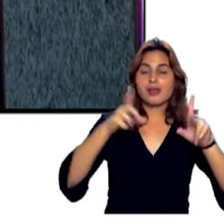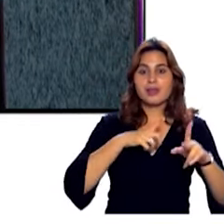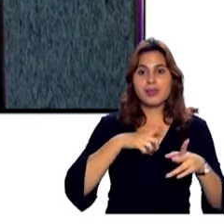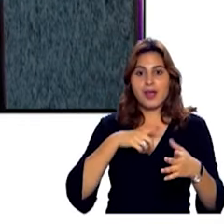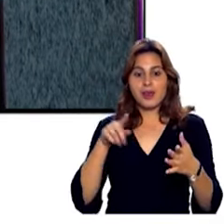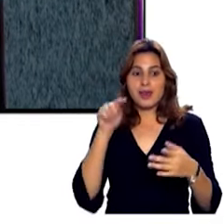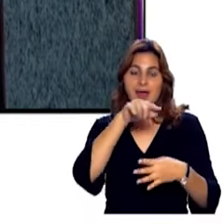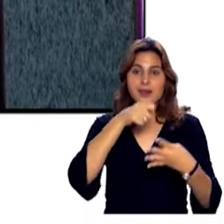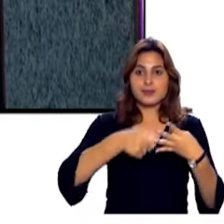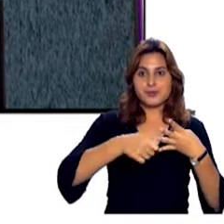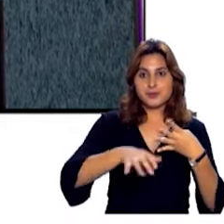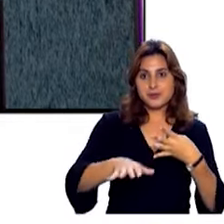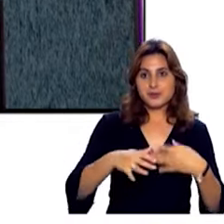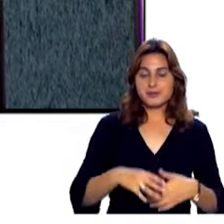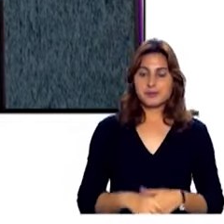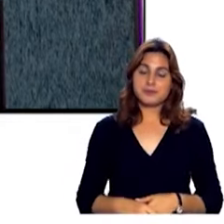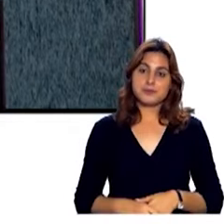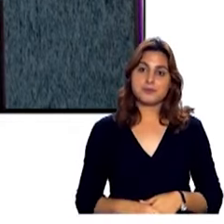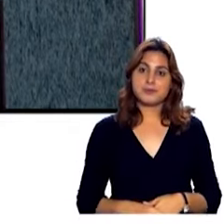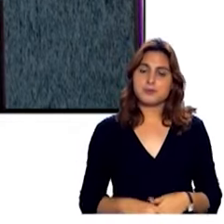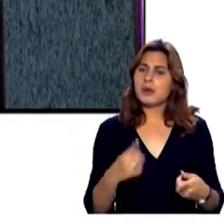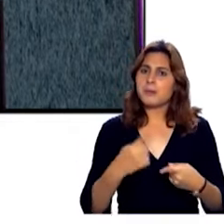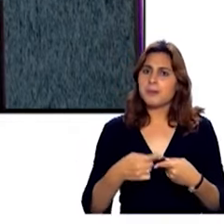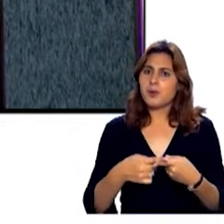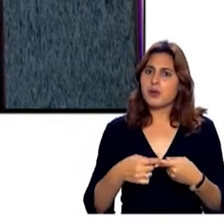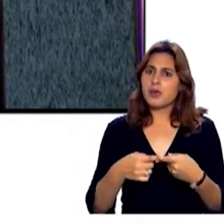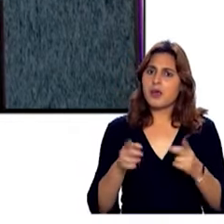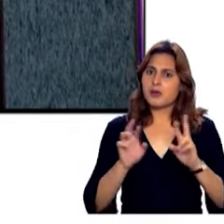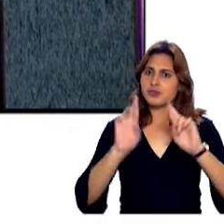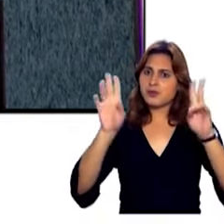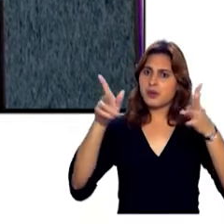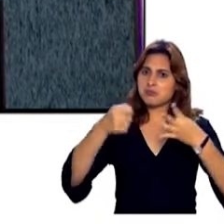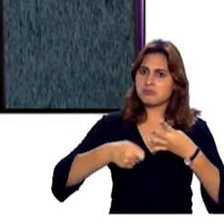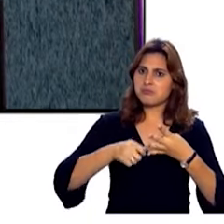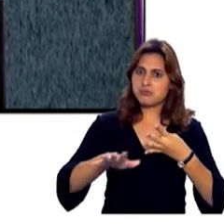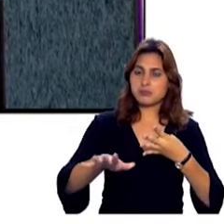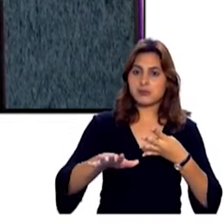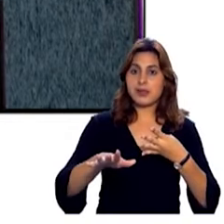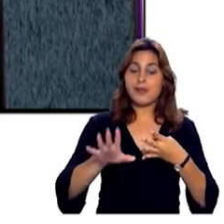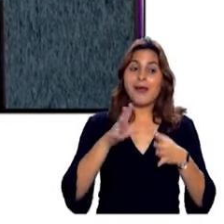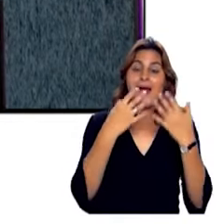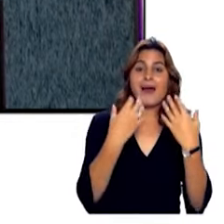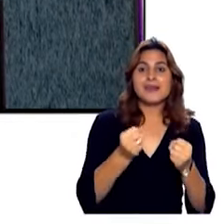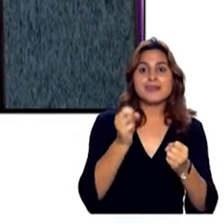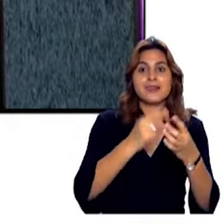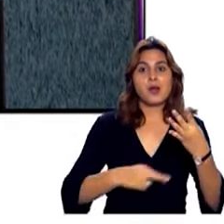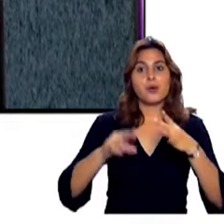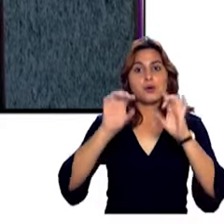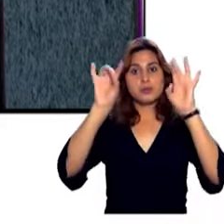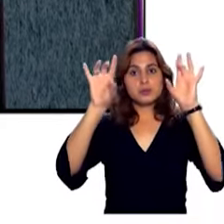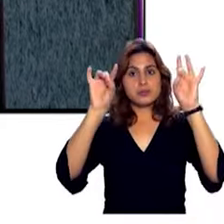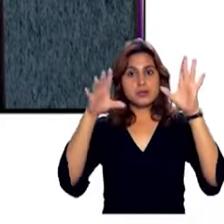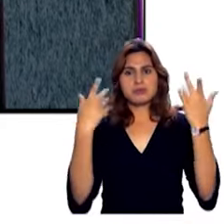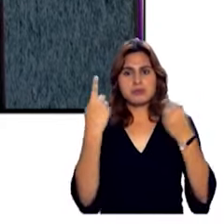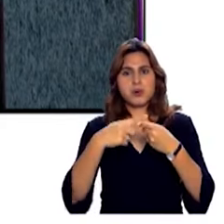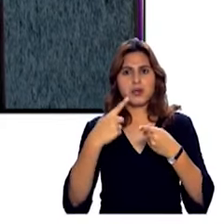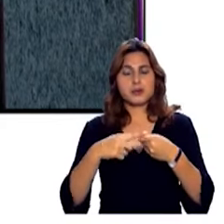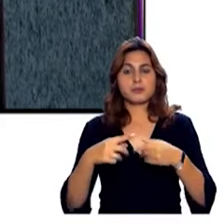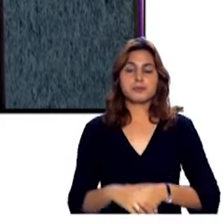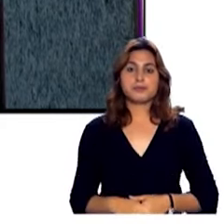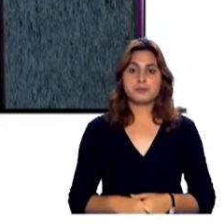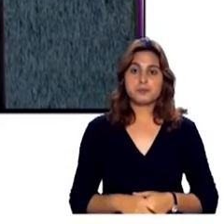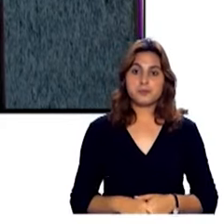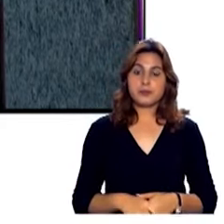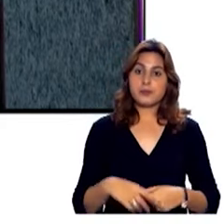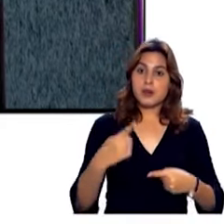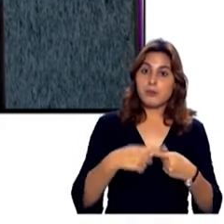jurisprudencial por que que eu falo em divergência jurisprudencial para admitir o recurso especial justamente porque